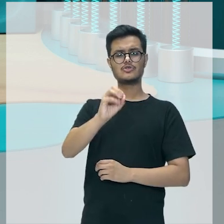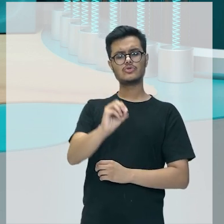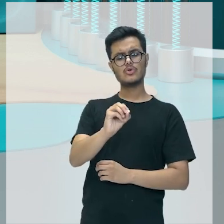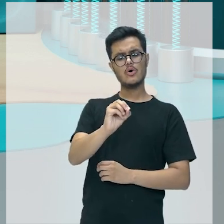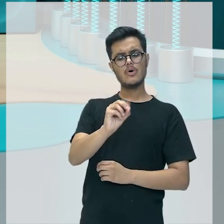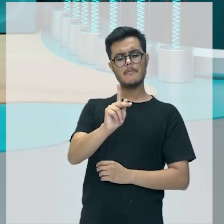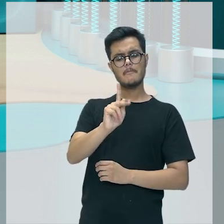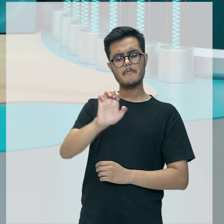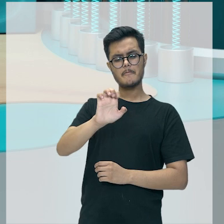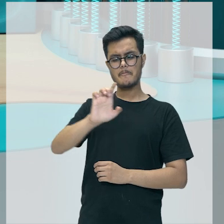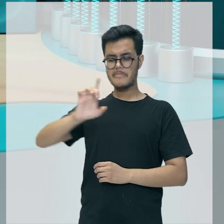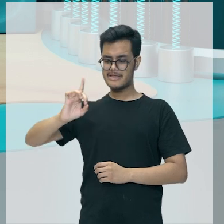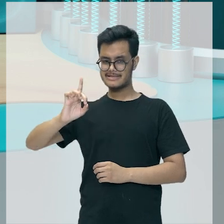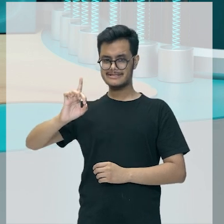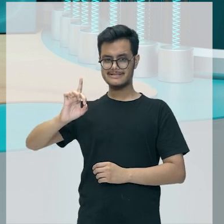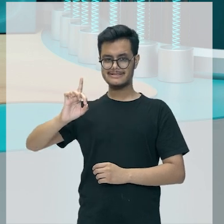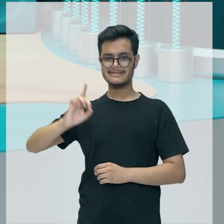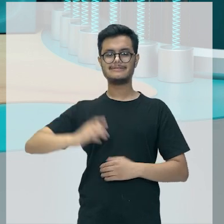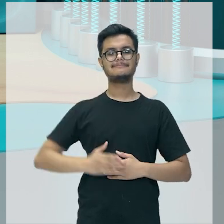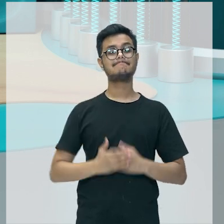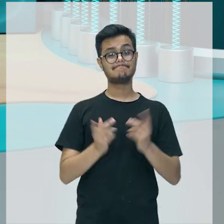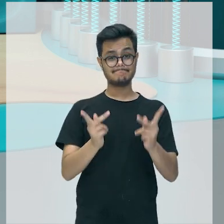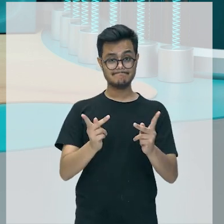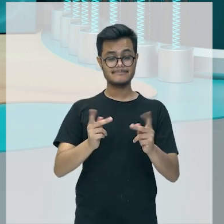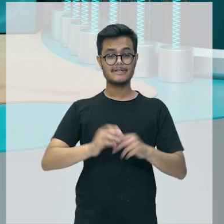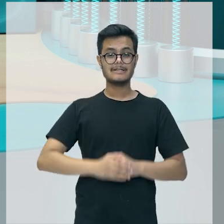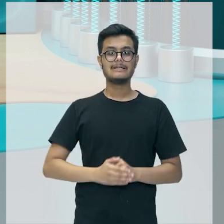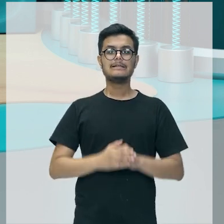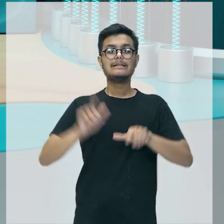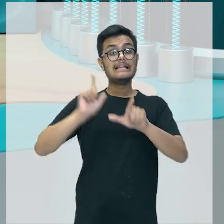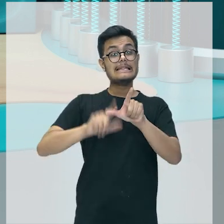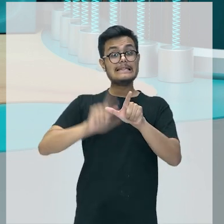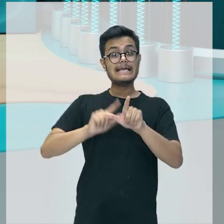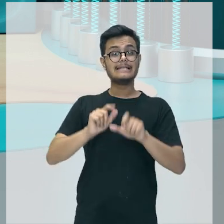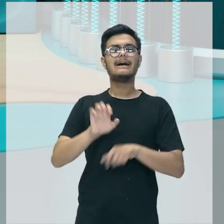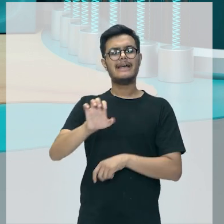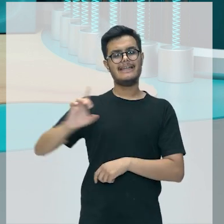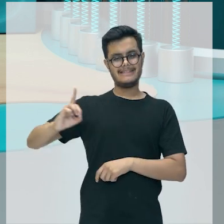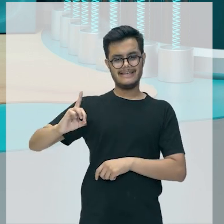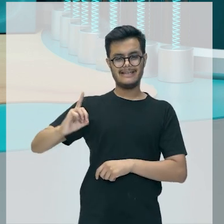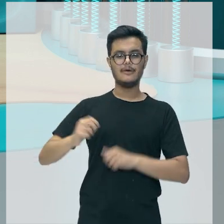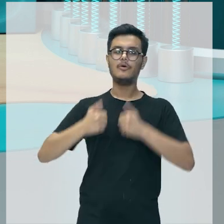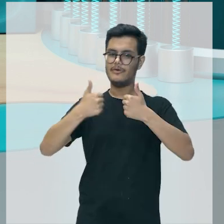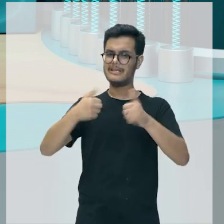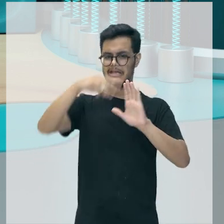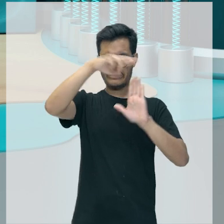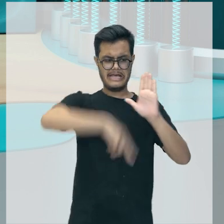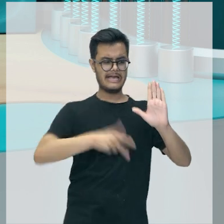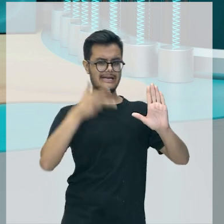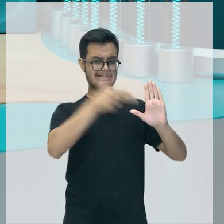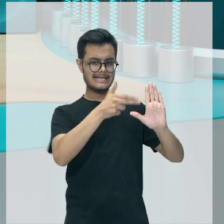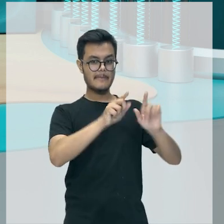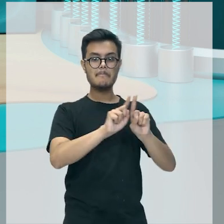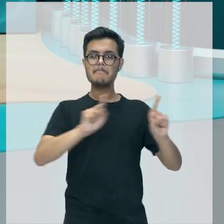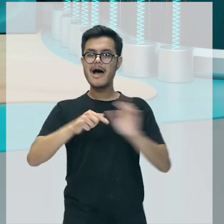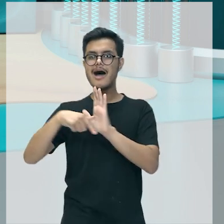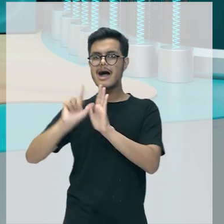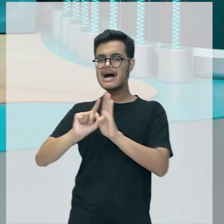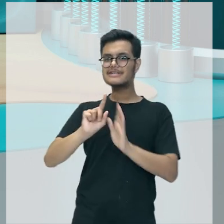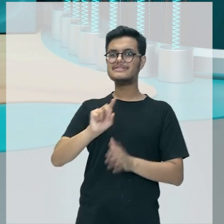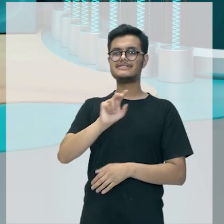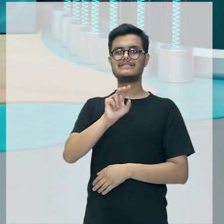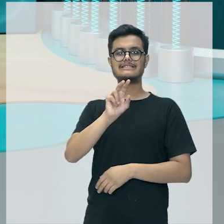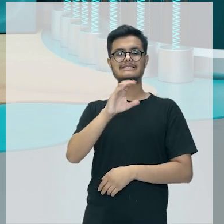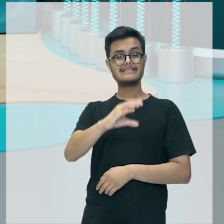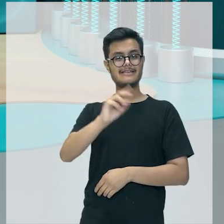stopped, stopped, certo? Ele recebeu ED, que é a regra geral, mas antes disso,